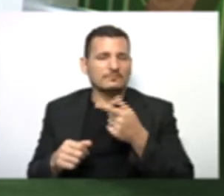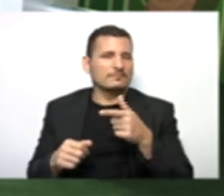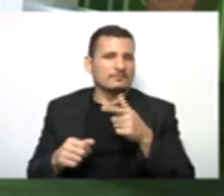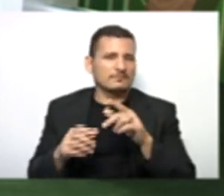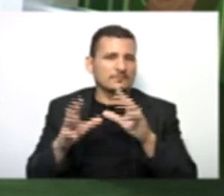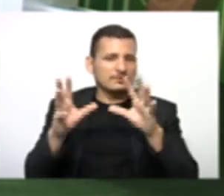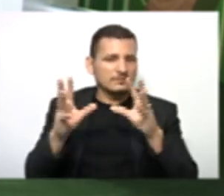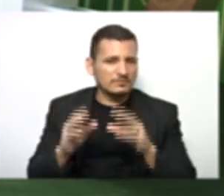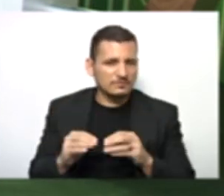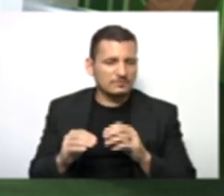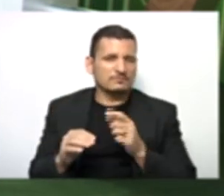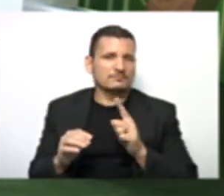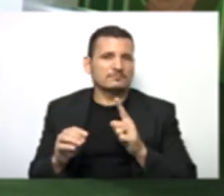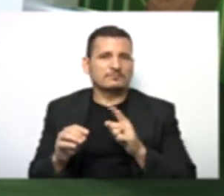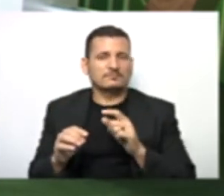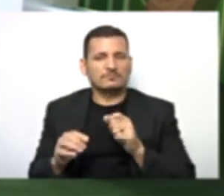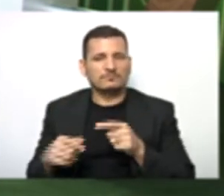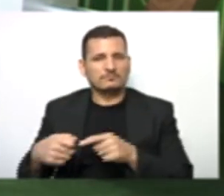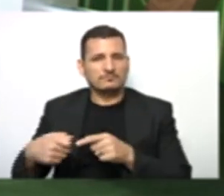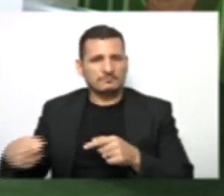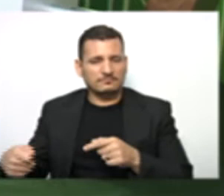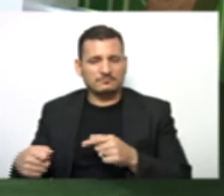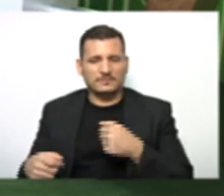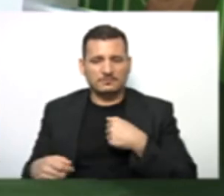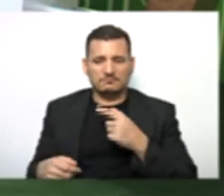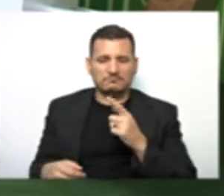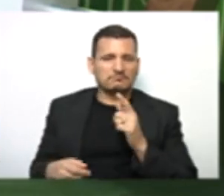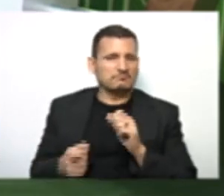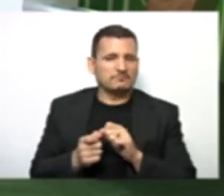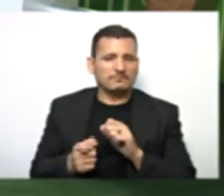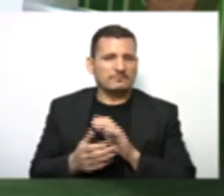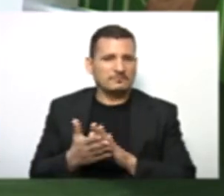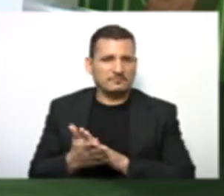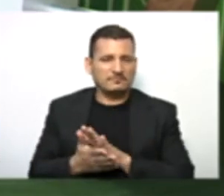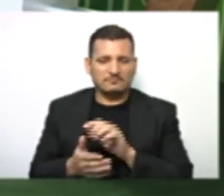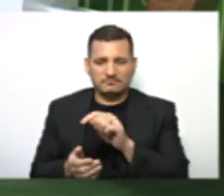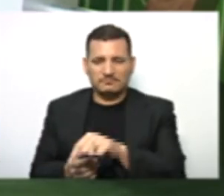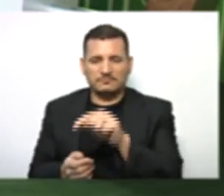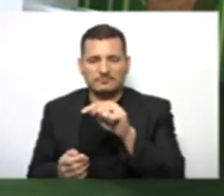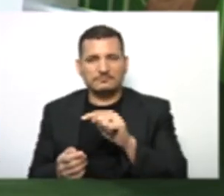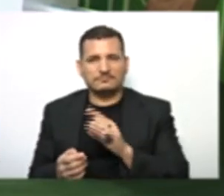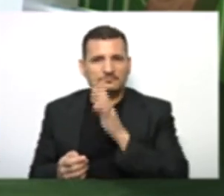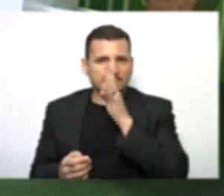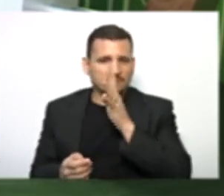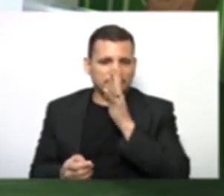computador, estamos atualizando. Aí você fala, poxa, nem dei comando para ele atualizar e ele atualizou, não é isso?